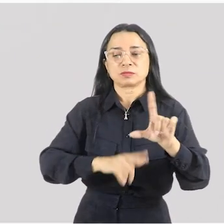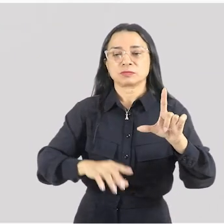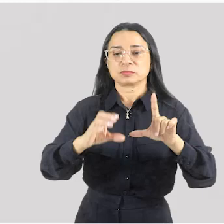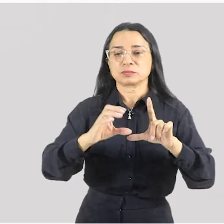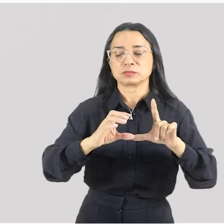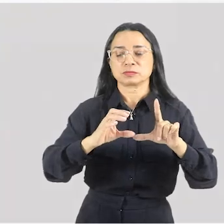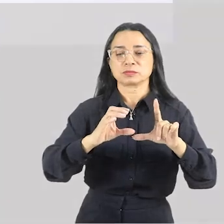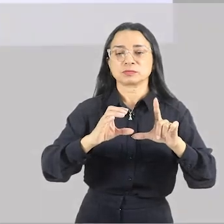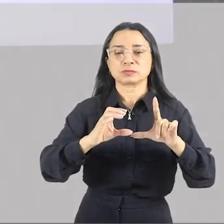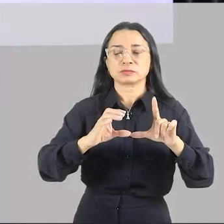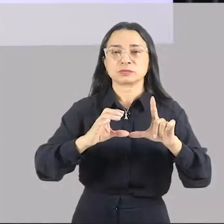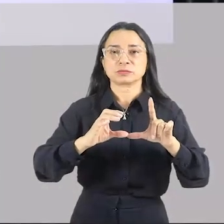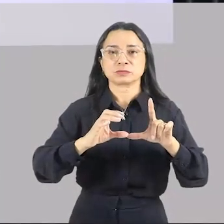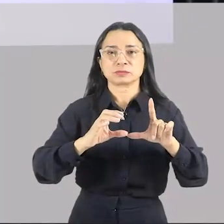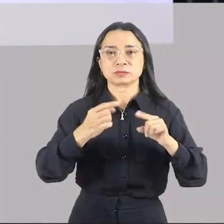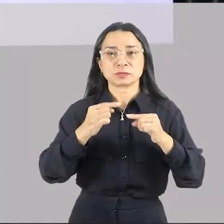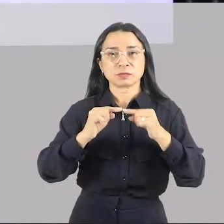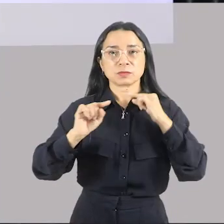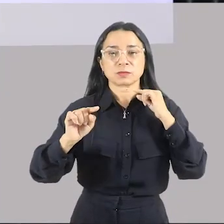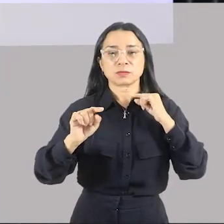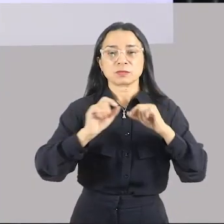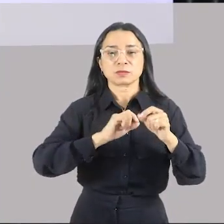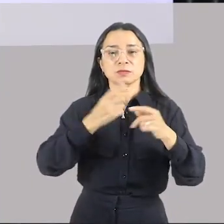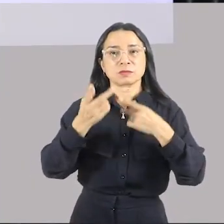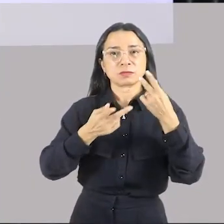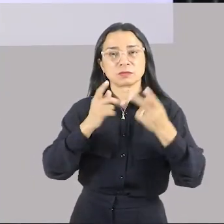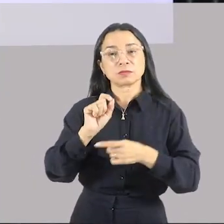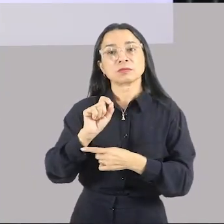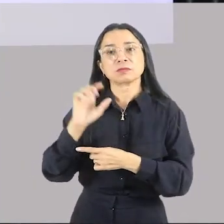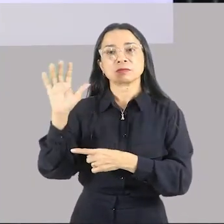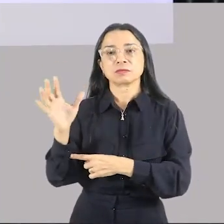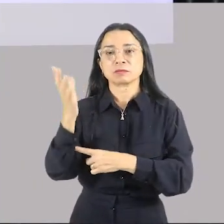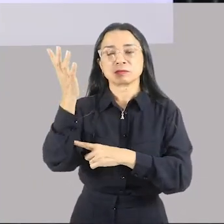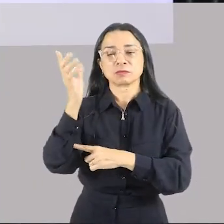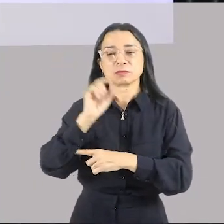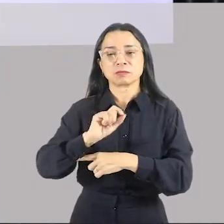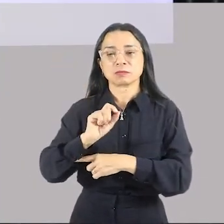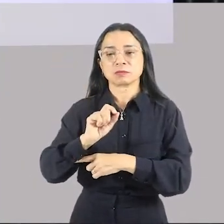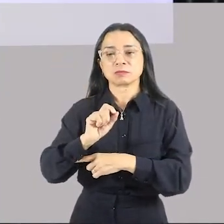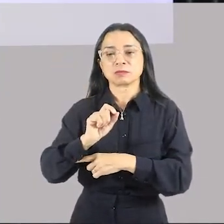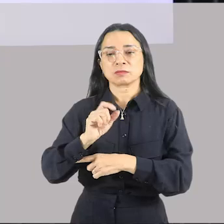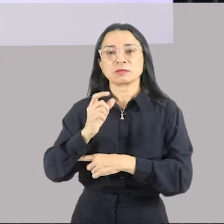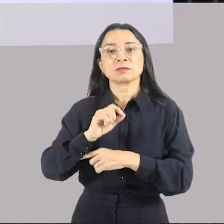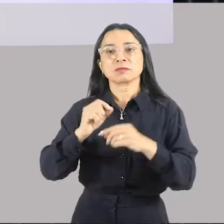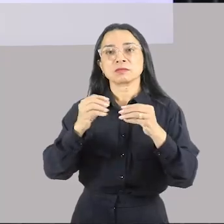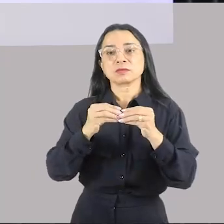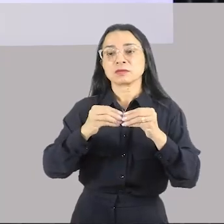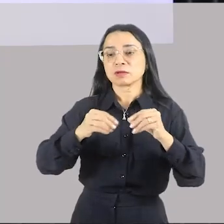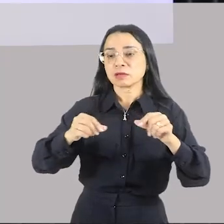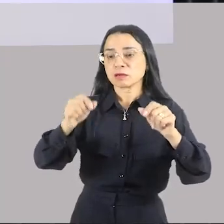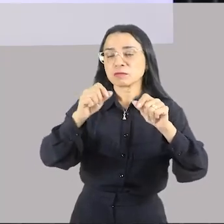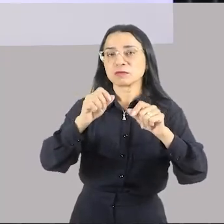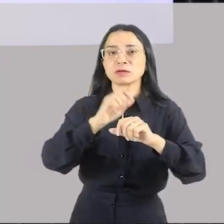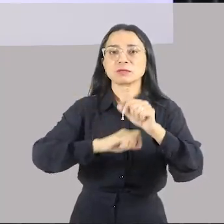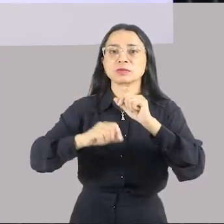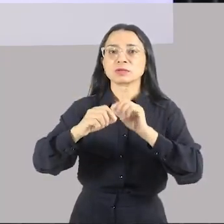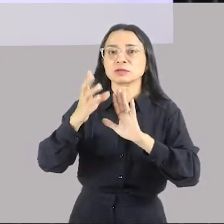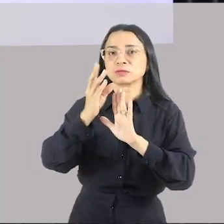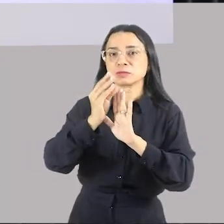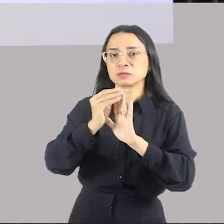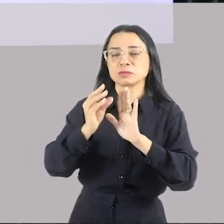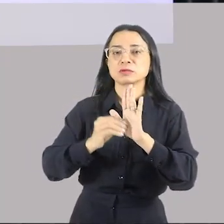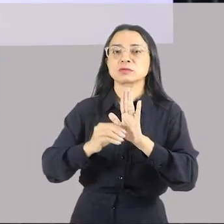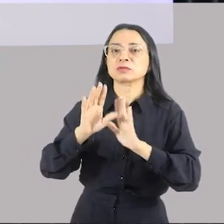conteúdo informativo. Pelo contrário, ele está dizendo que isso acontece, que a própria fragmentação do conteúdo já é uma